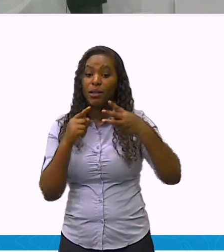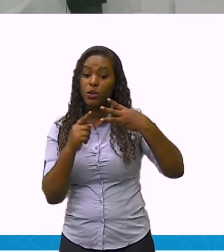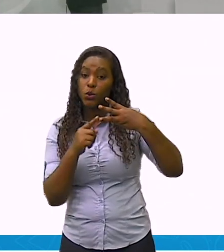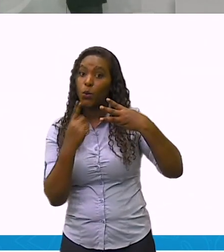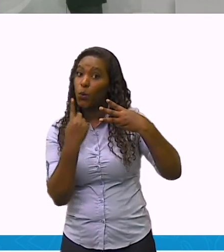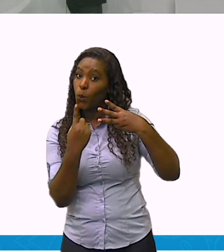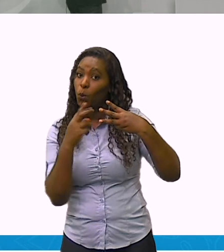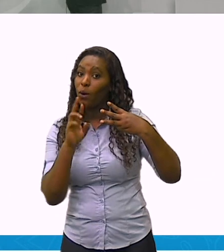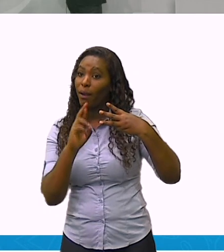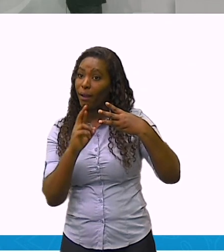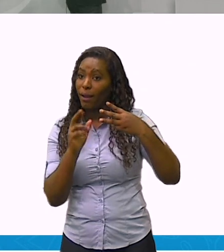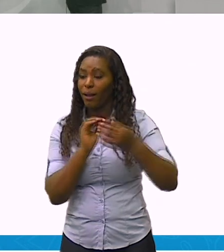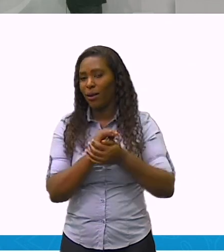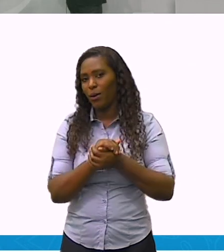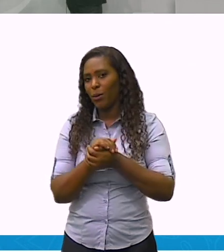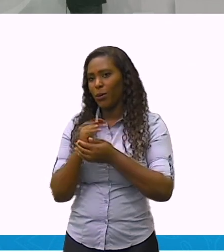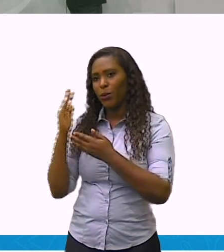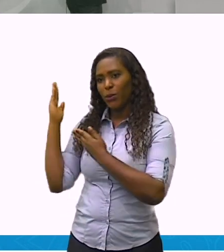ó, 5